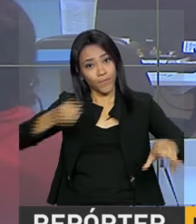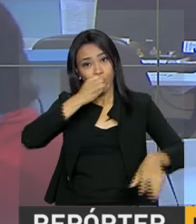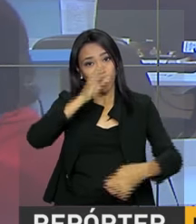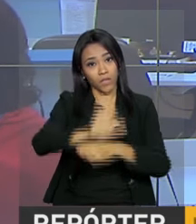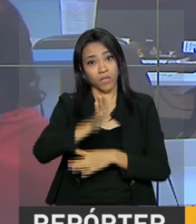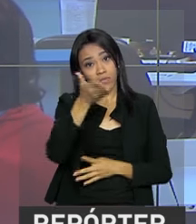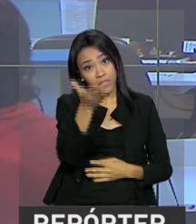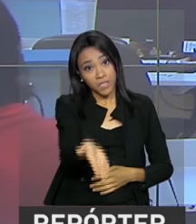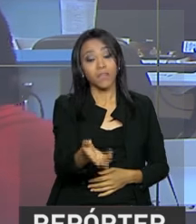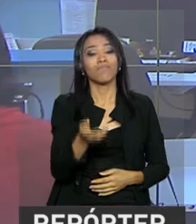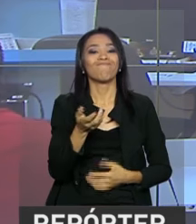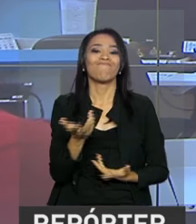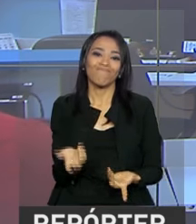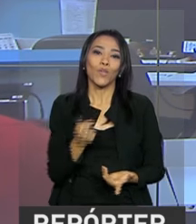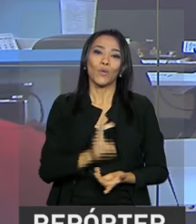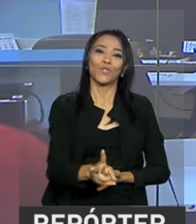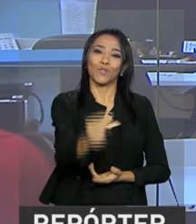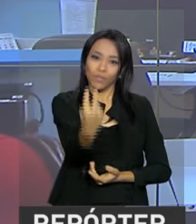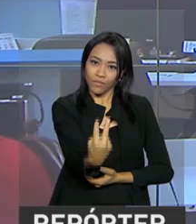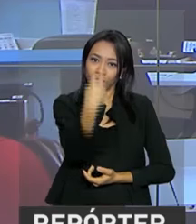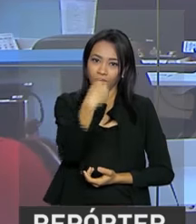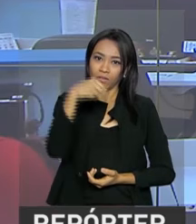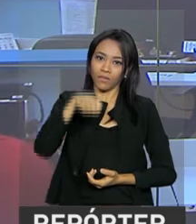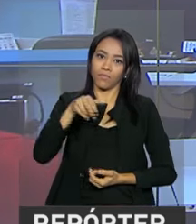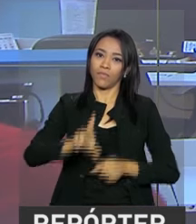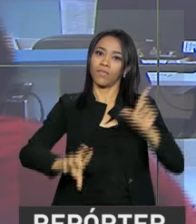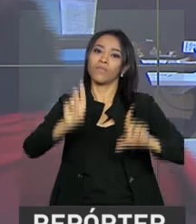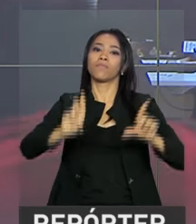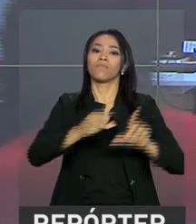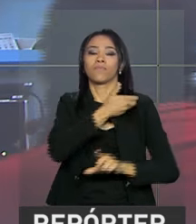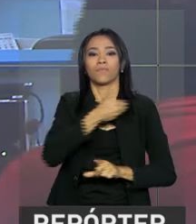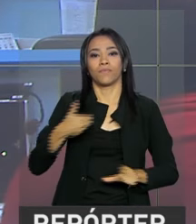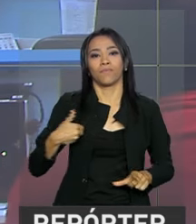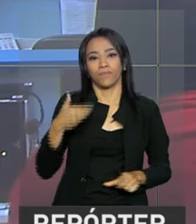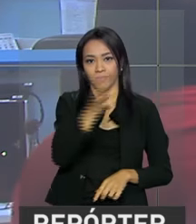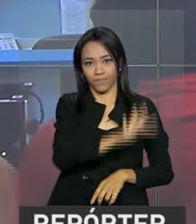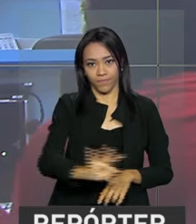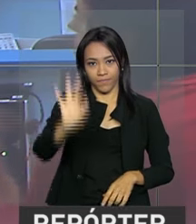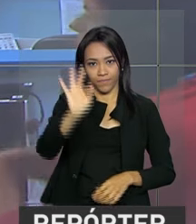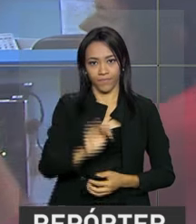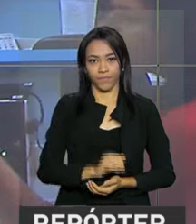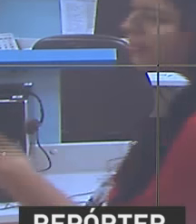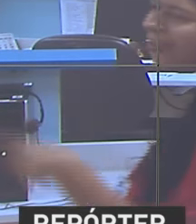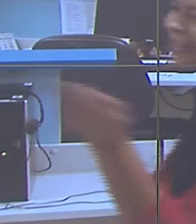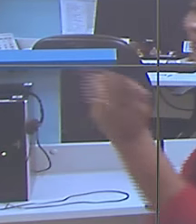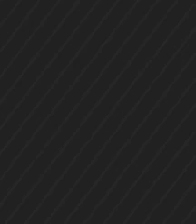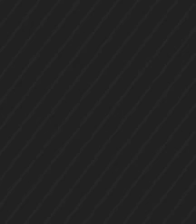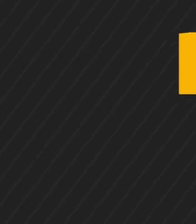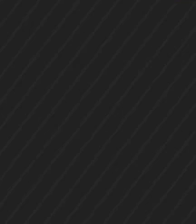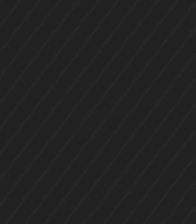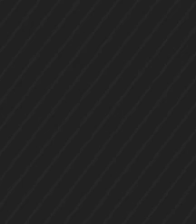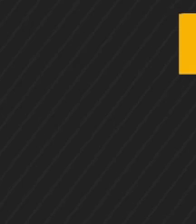Uma boa tarde para você e continue com a gente aqui na NBR ATV do Governo Federal